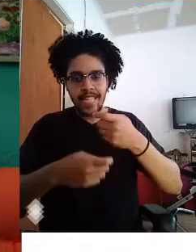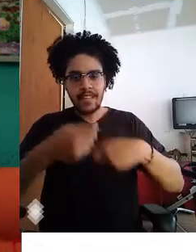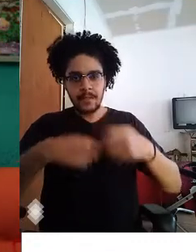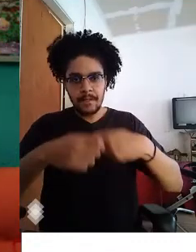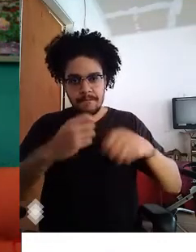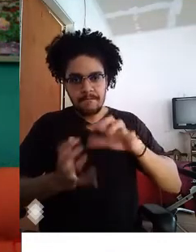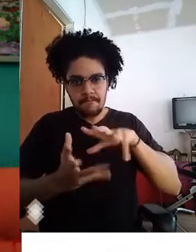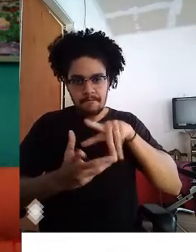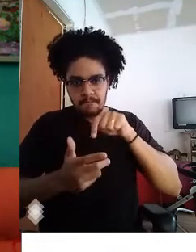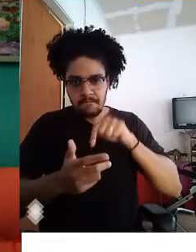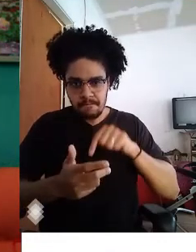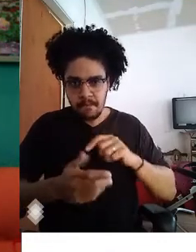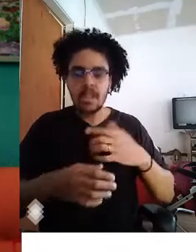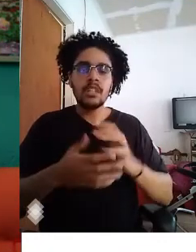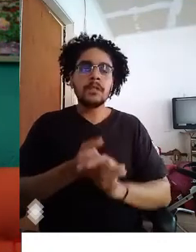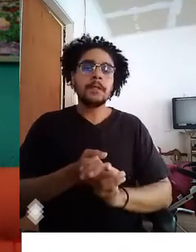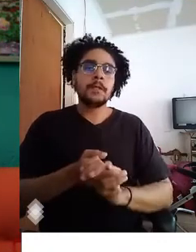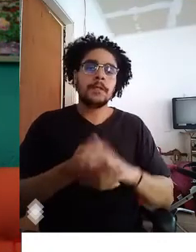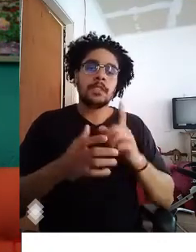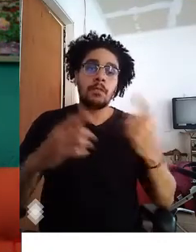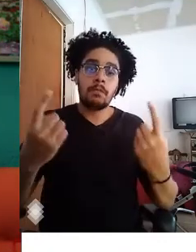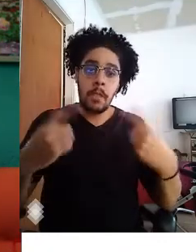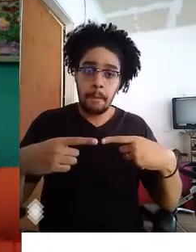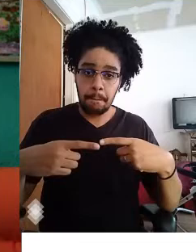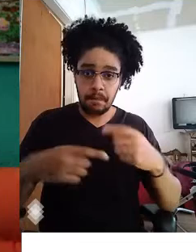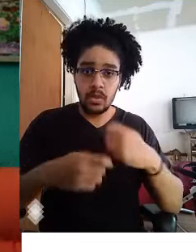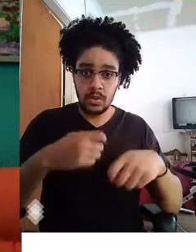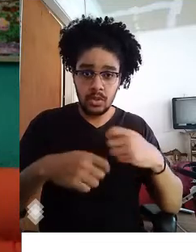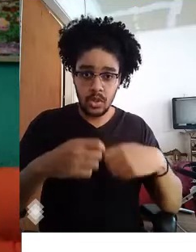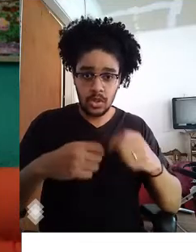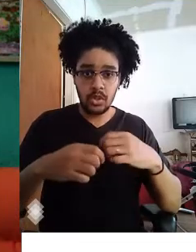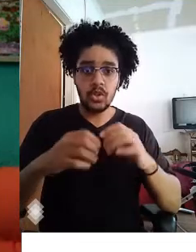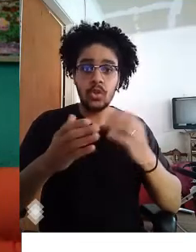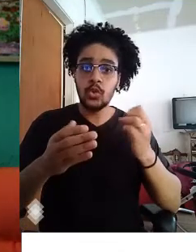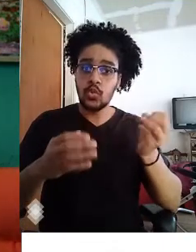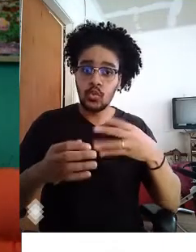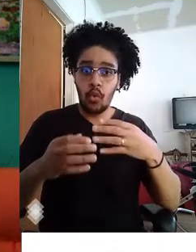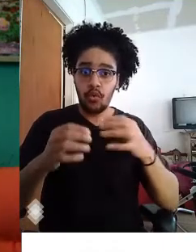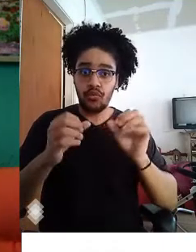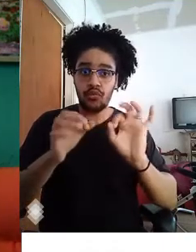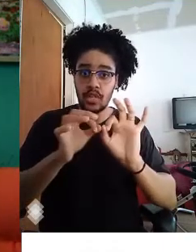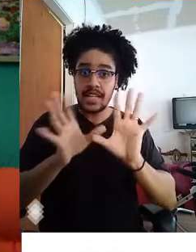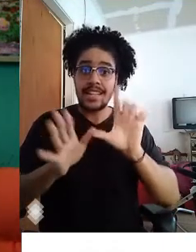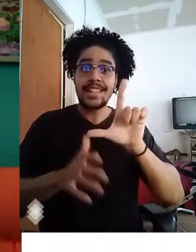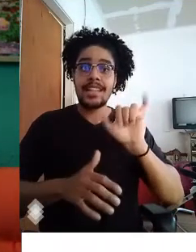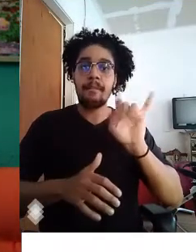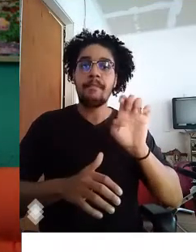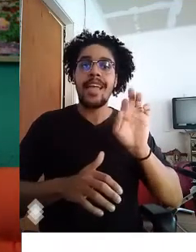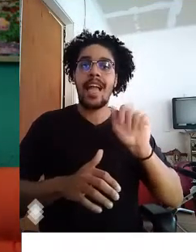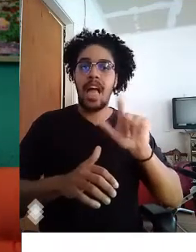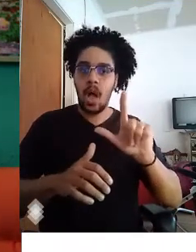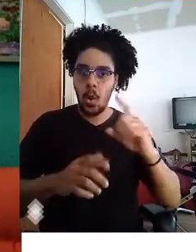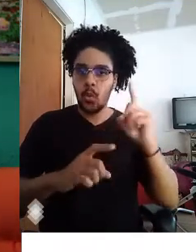globalizada sob o manto de uma política, de um pensamento econômico neoliberal, aonde o objetivo